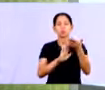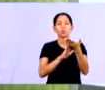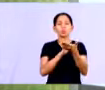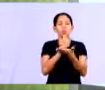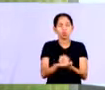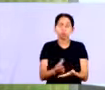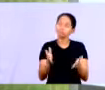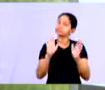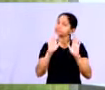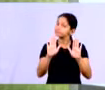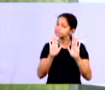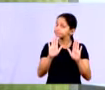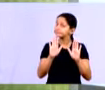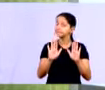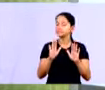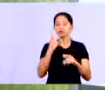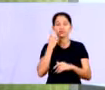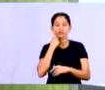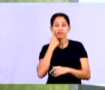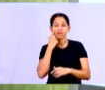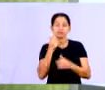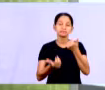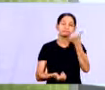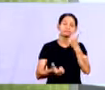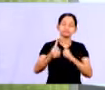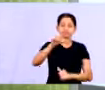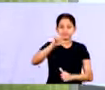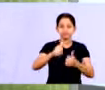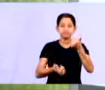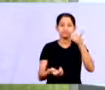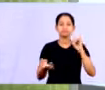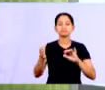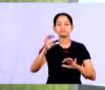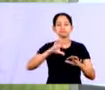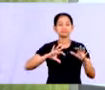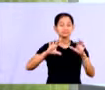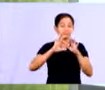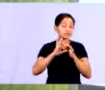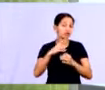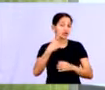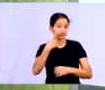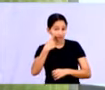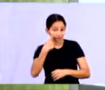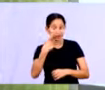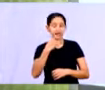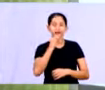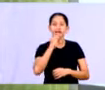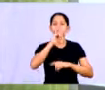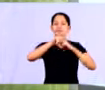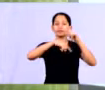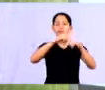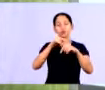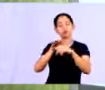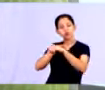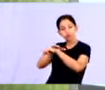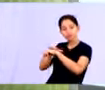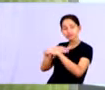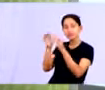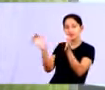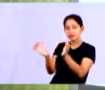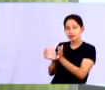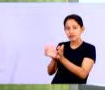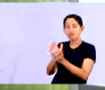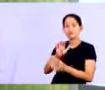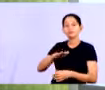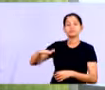analisar esse contexto, essa situação que é o fenômeno da natureza, né? Extra, que foge da nossa alçada, foge do nosso poder,